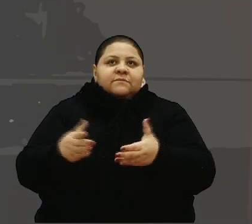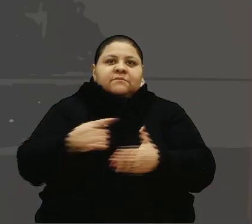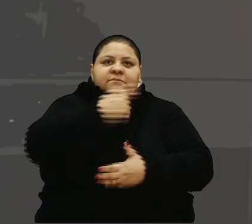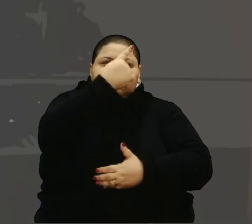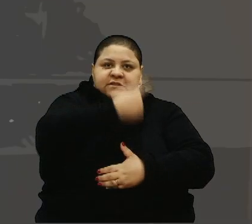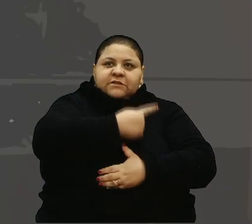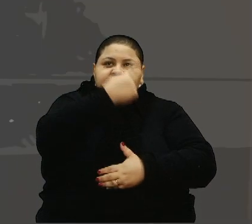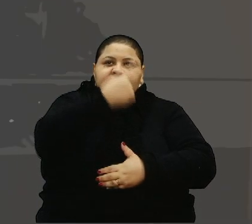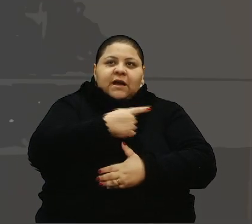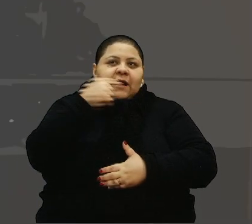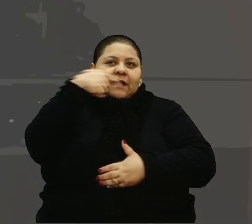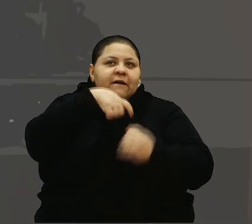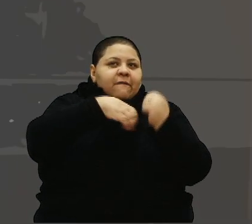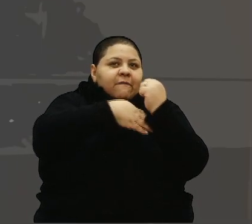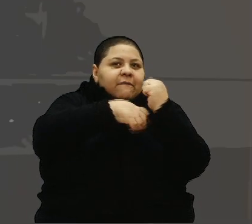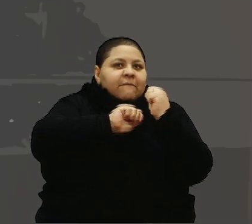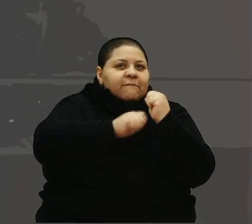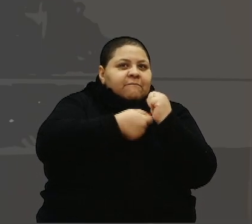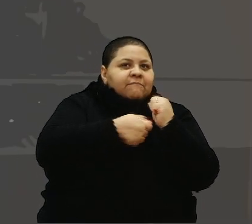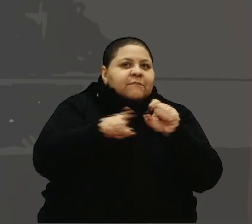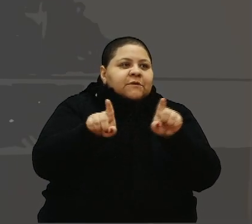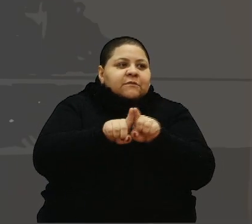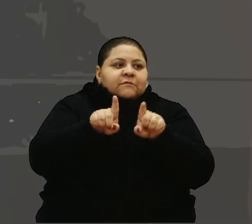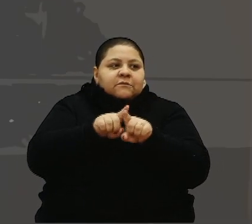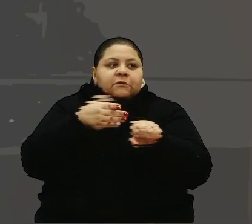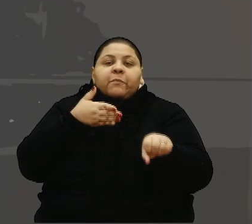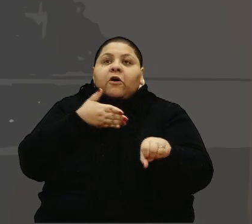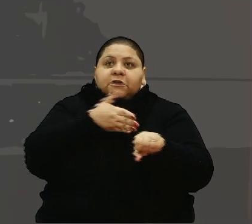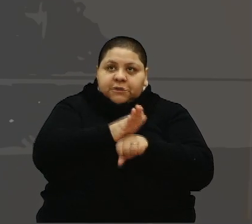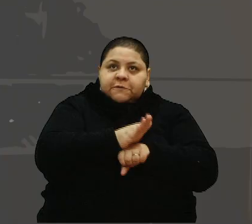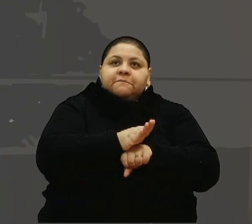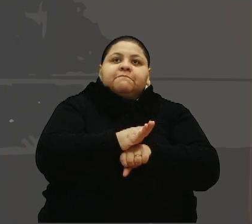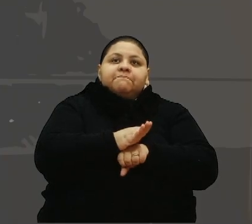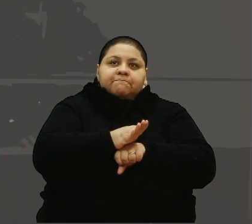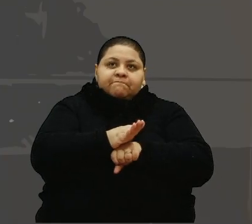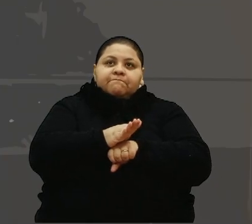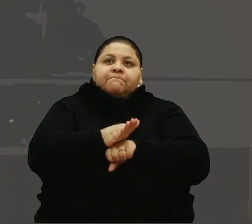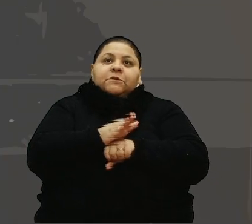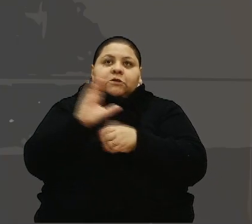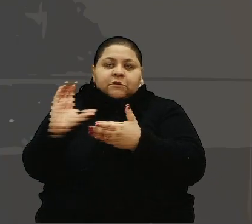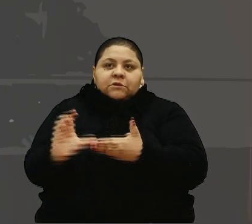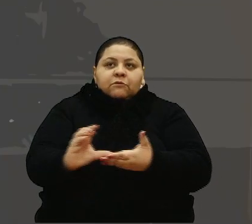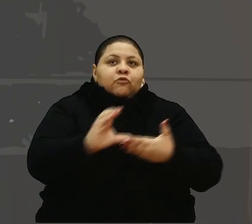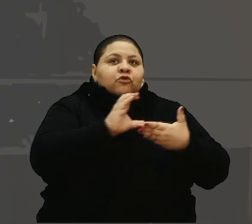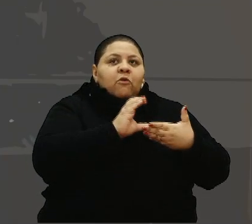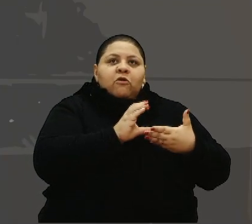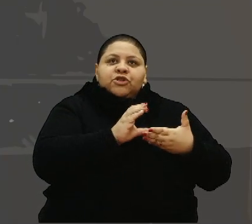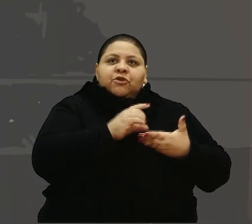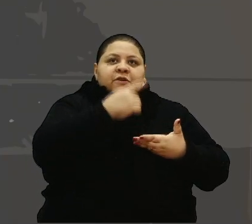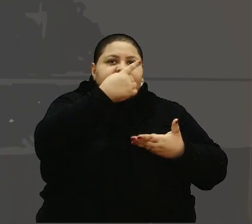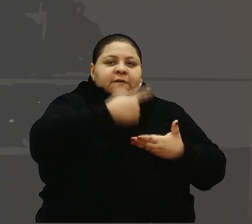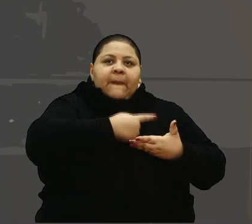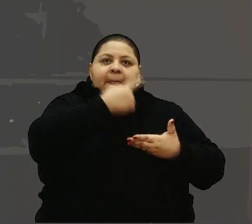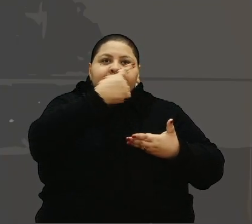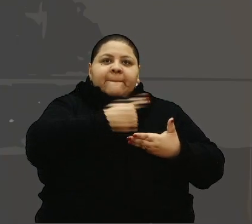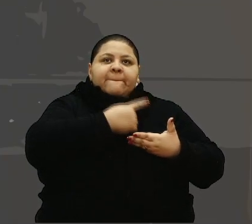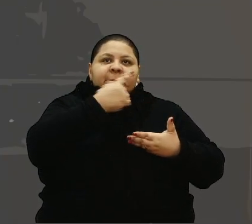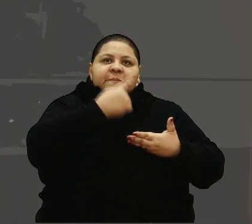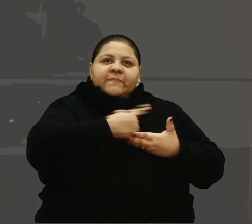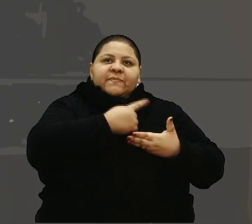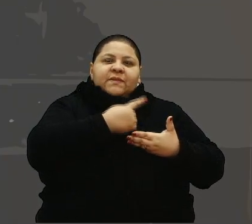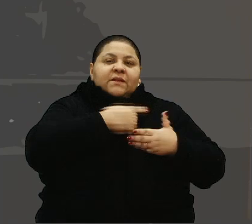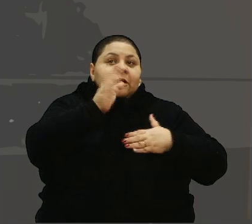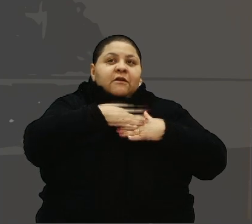o segredo, né, é a participação na questão do subsídio, tá? Essa, para mim, das exposições, é a